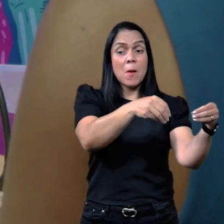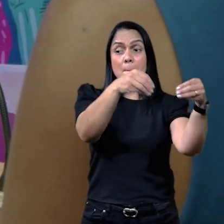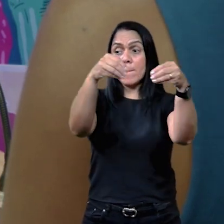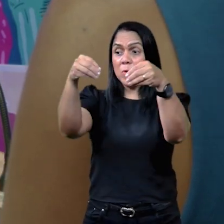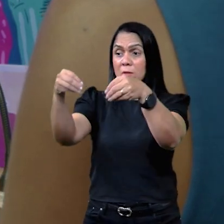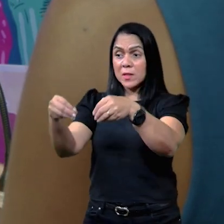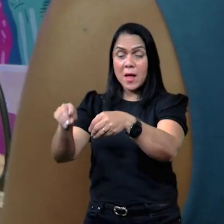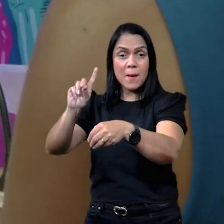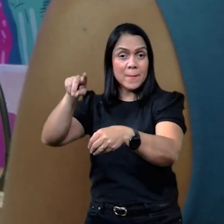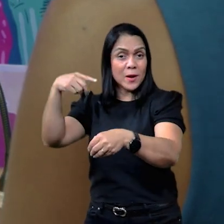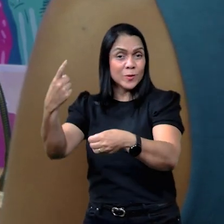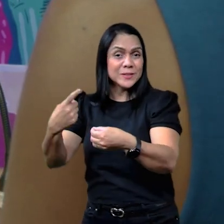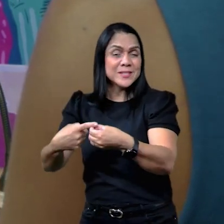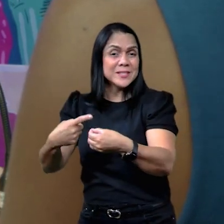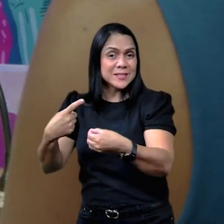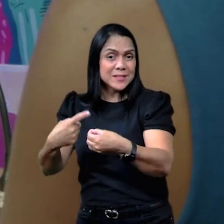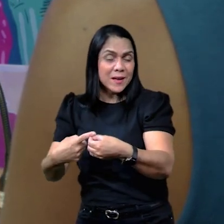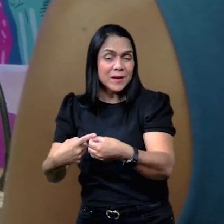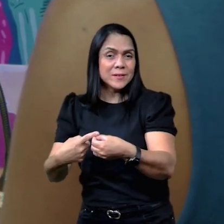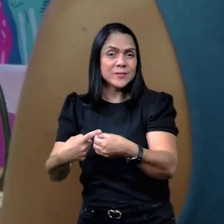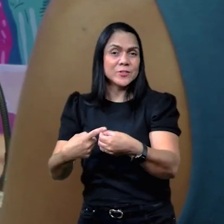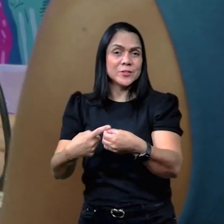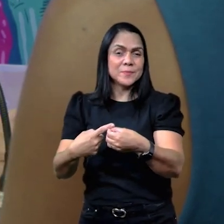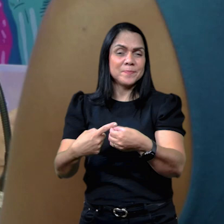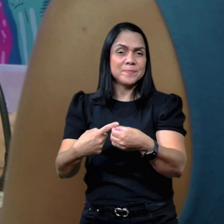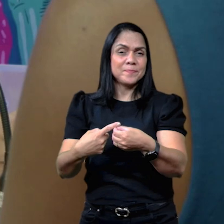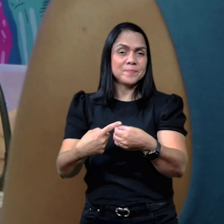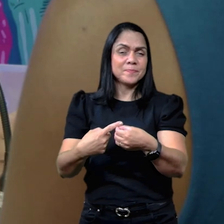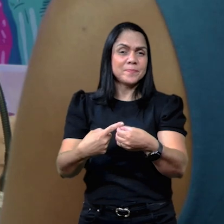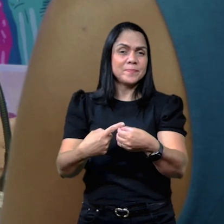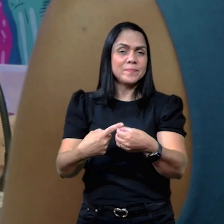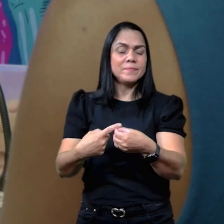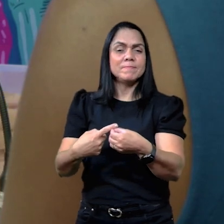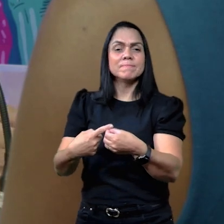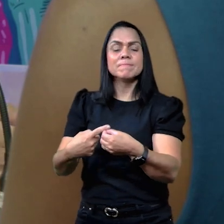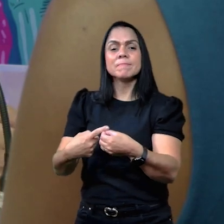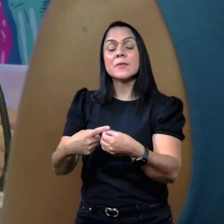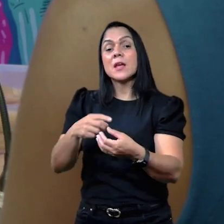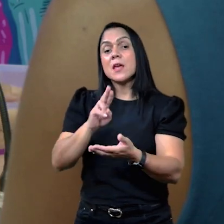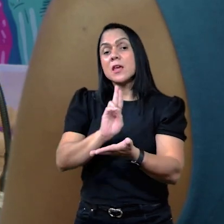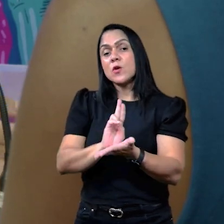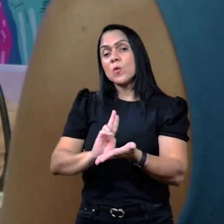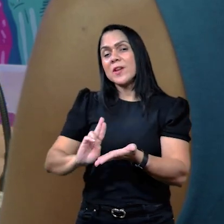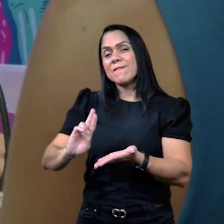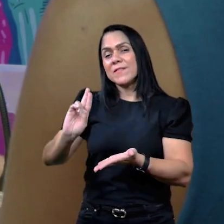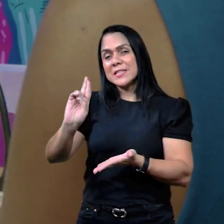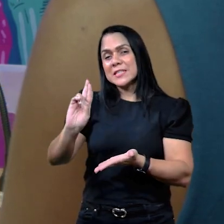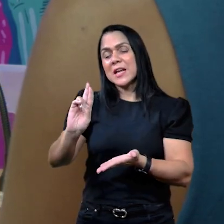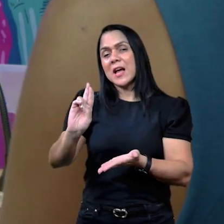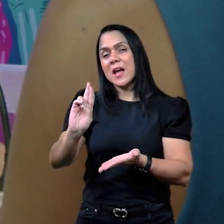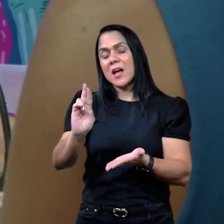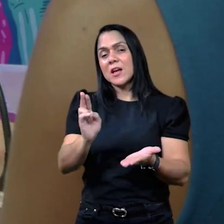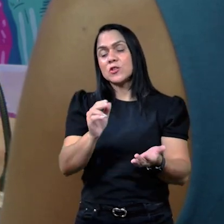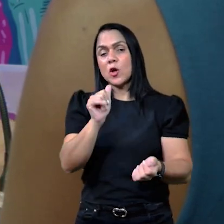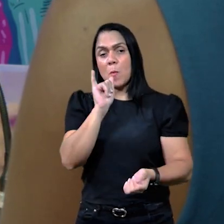deslocar para outras cidades? E na questão de universidade, os